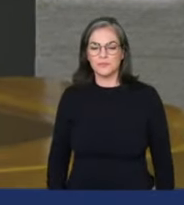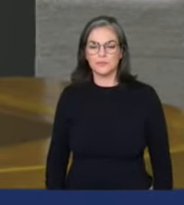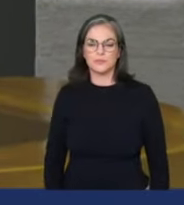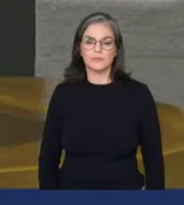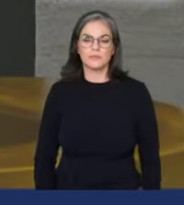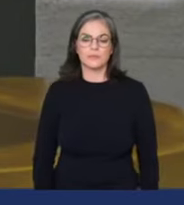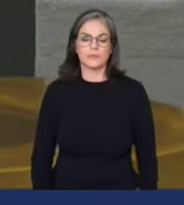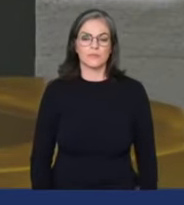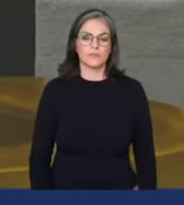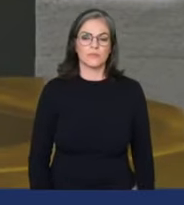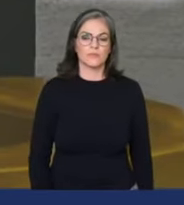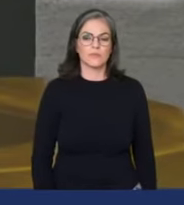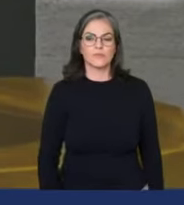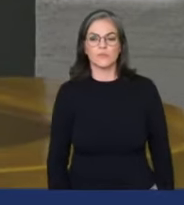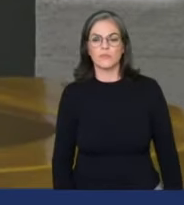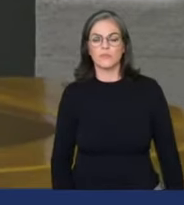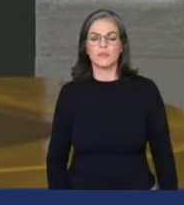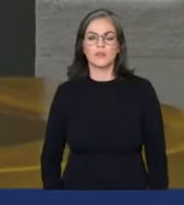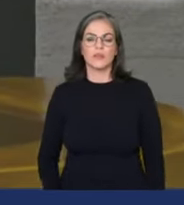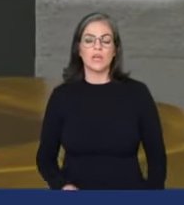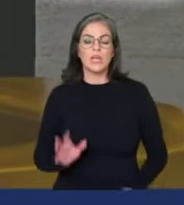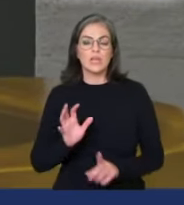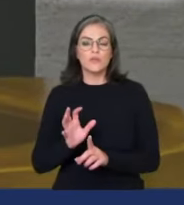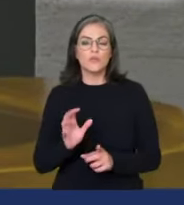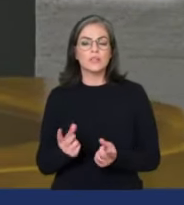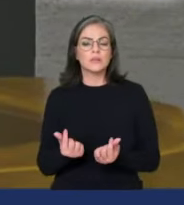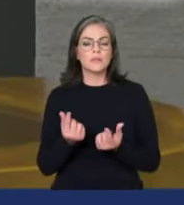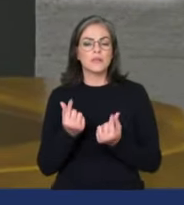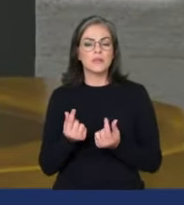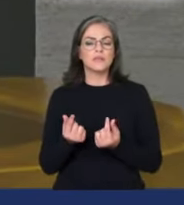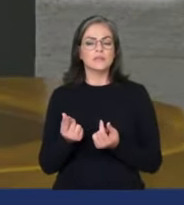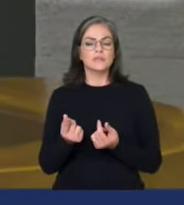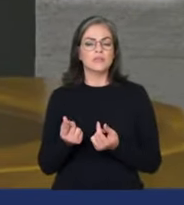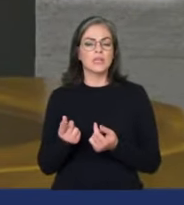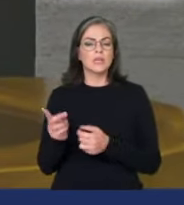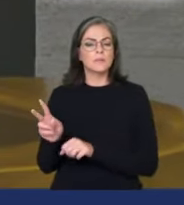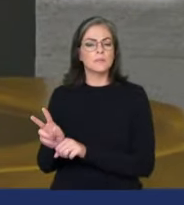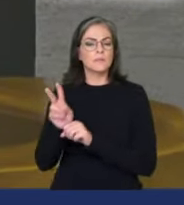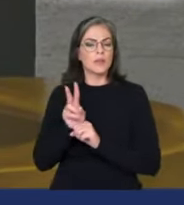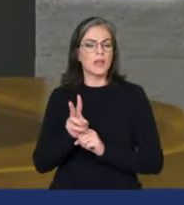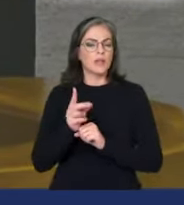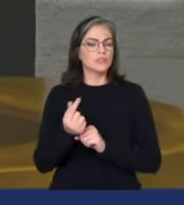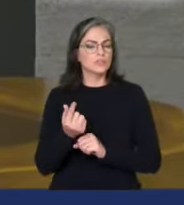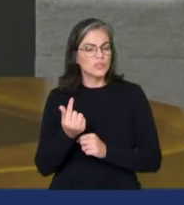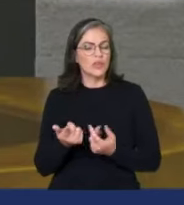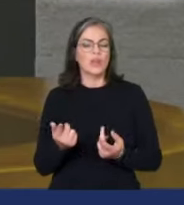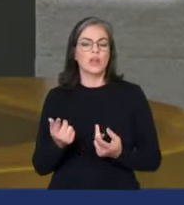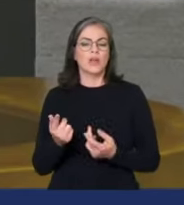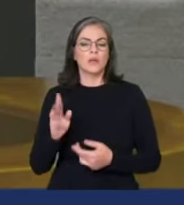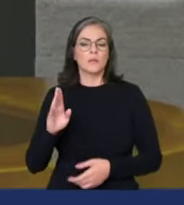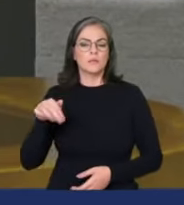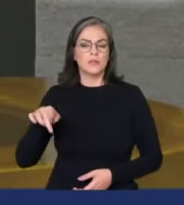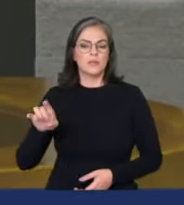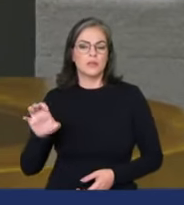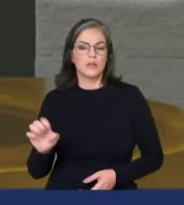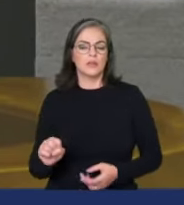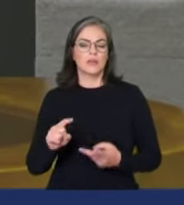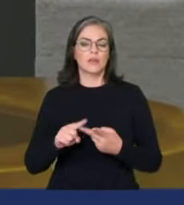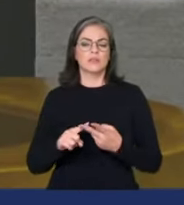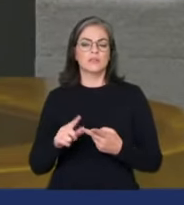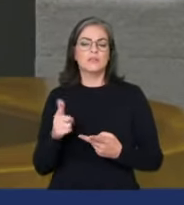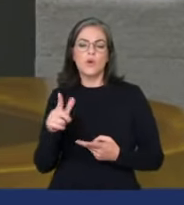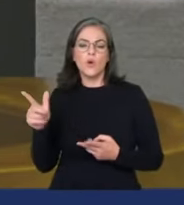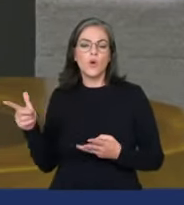empréstimos, que afeta também os empréstimos do BNDES, os empréstimos fomento, os empréstimos da infraestrutura,